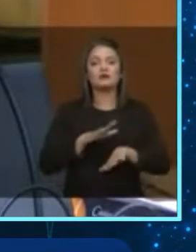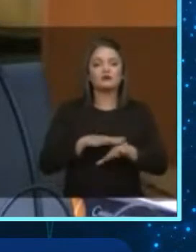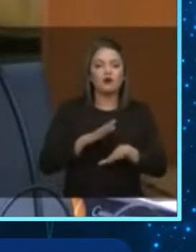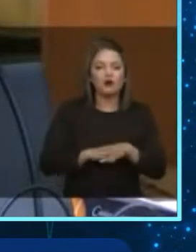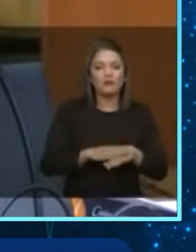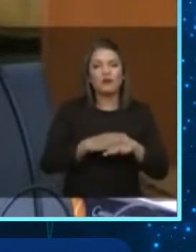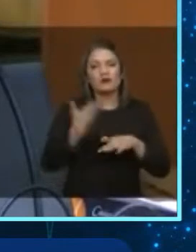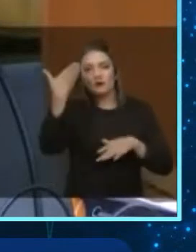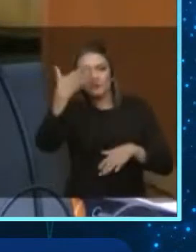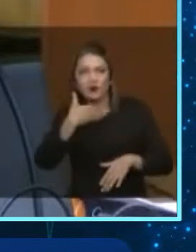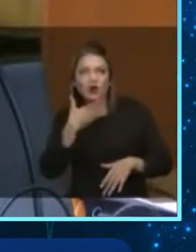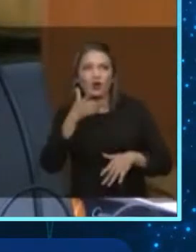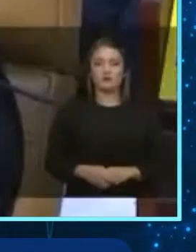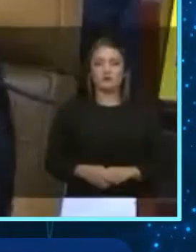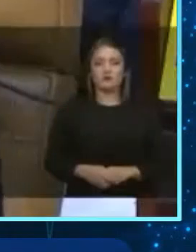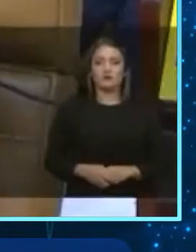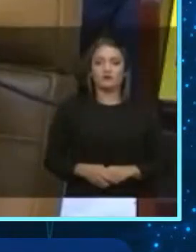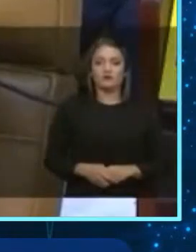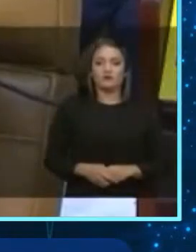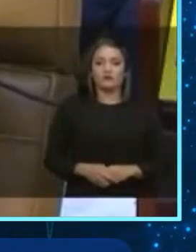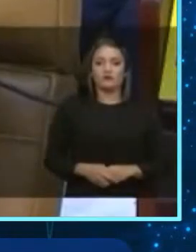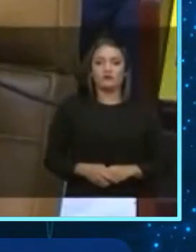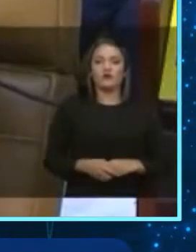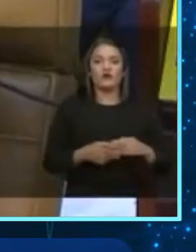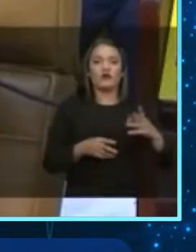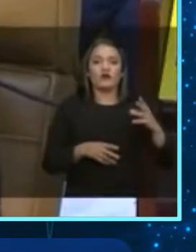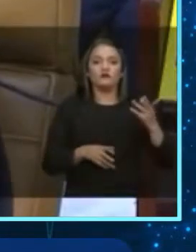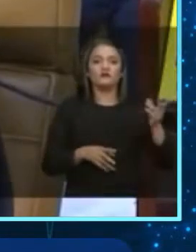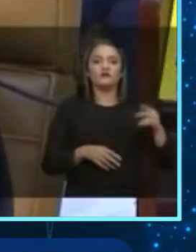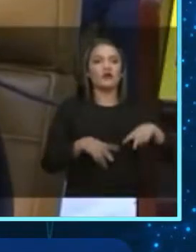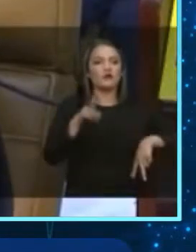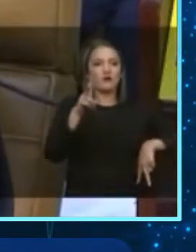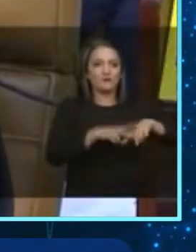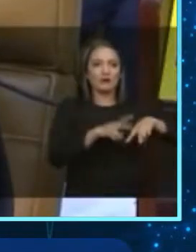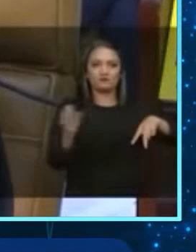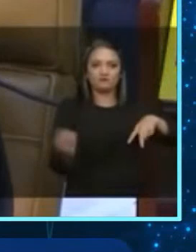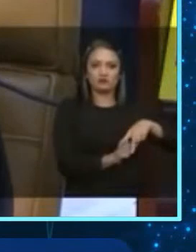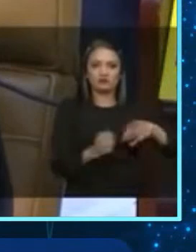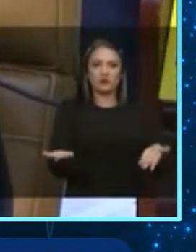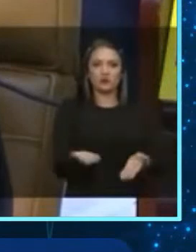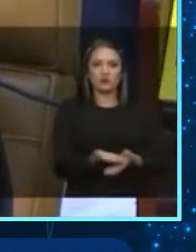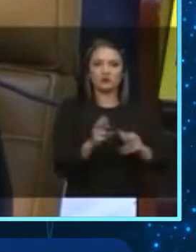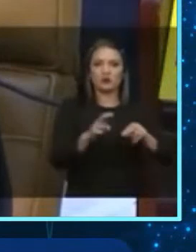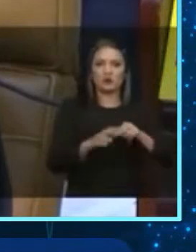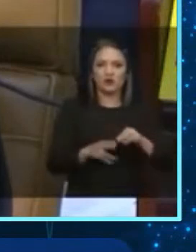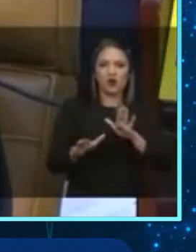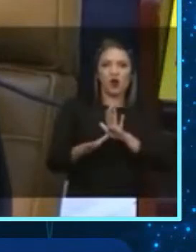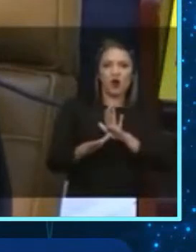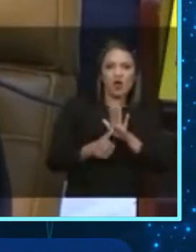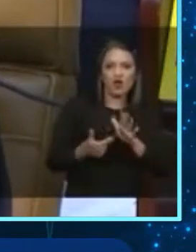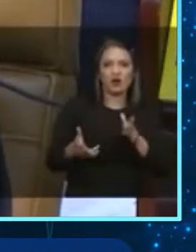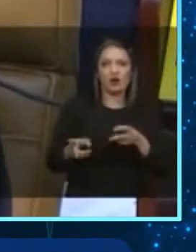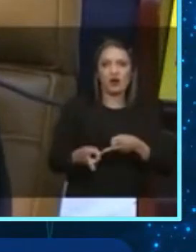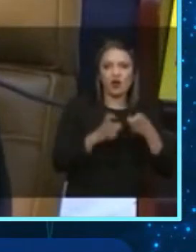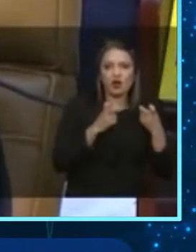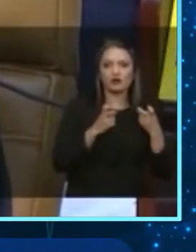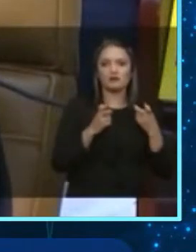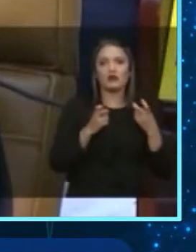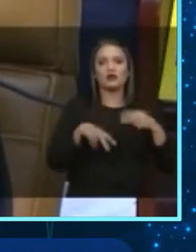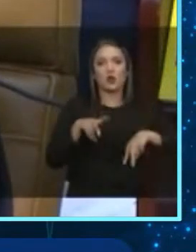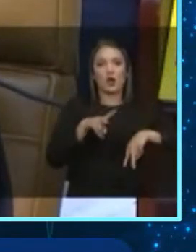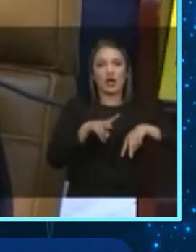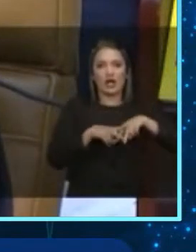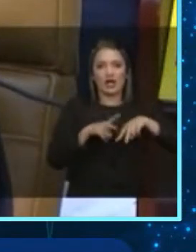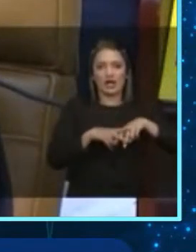estão indo totalmente contra o ordenamento jurídico do país e desrespeitando a nossa